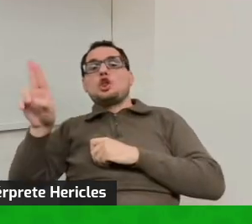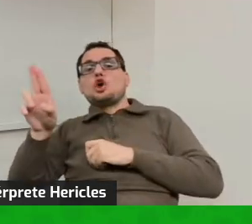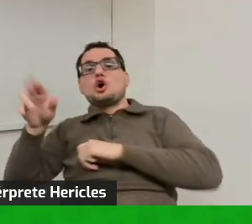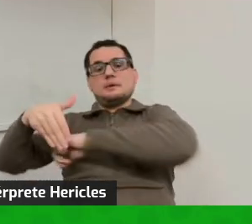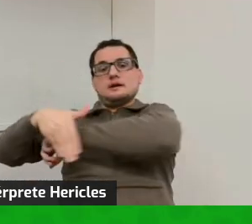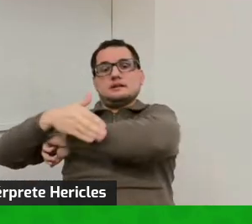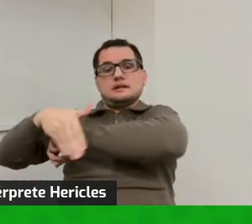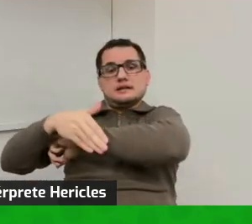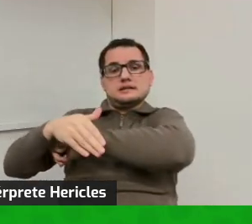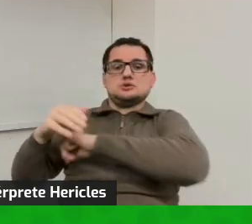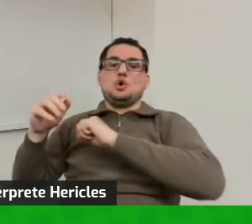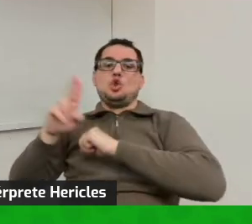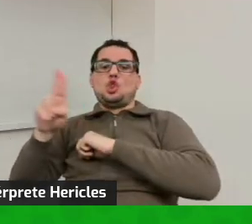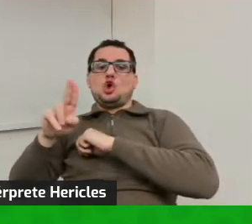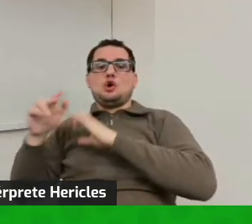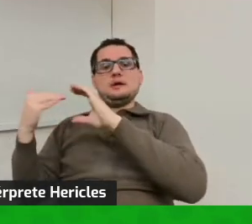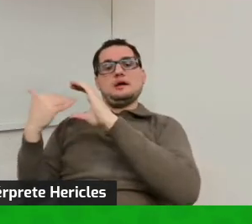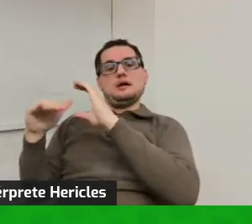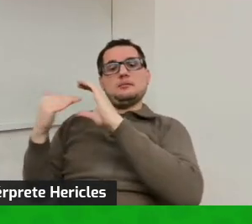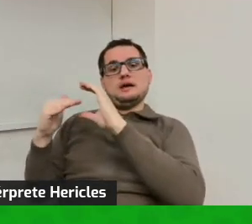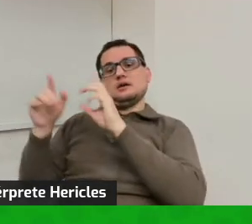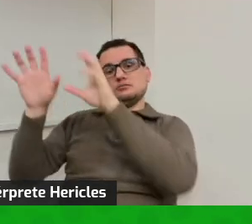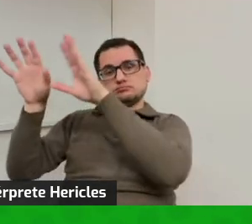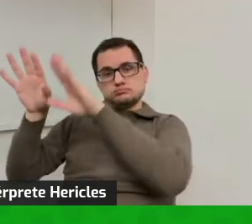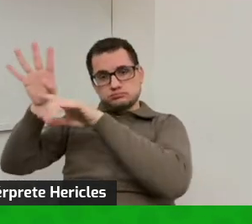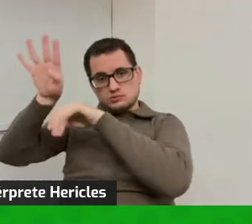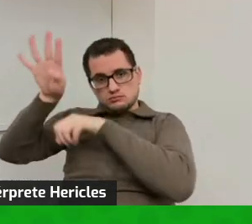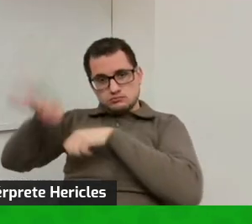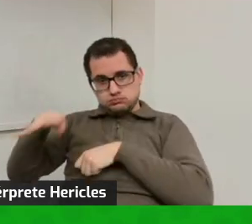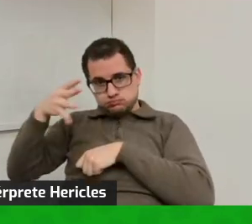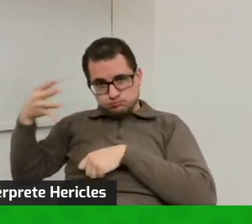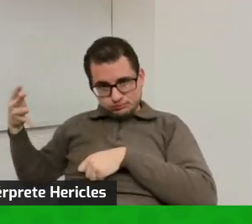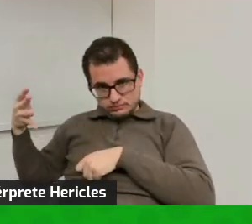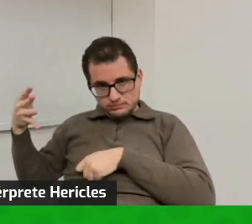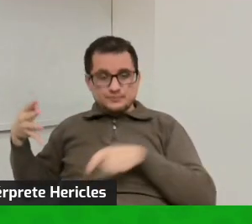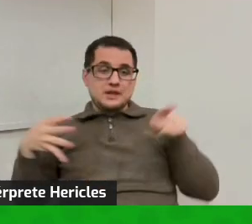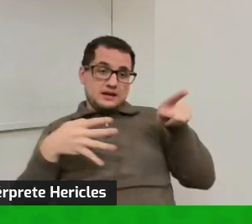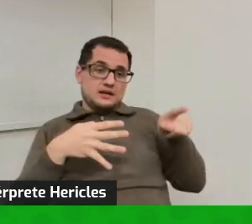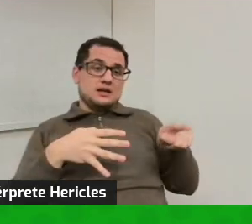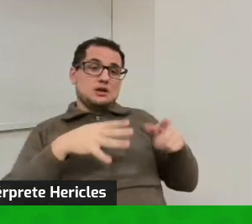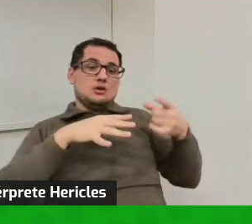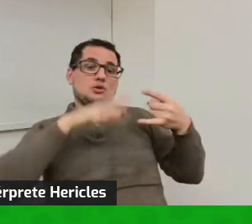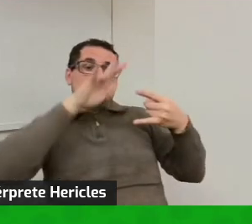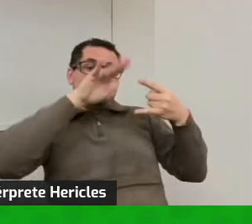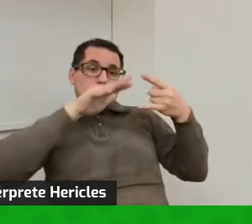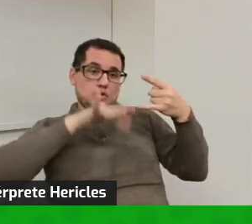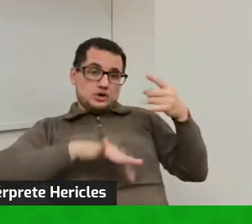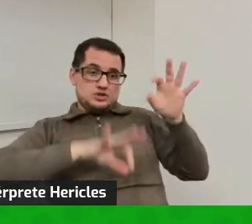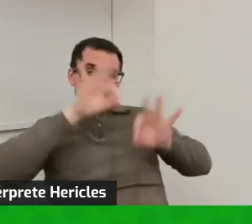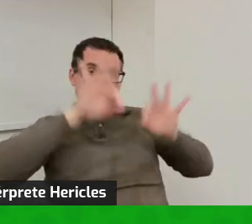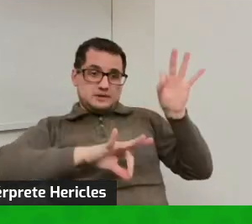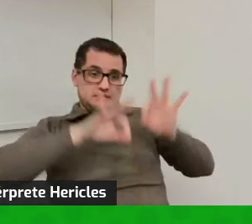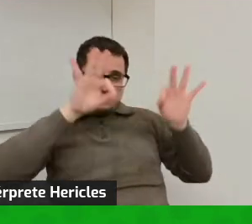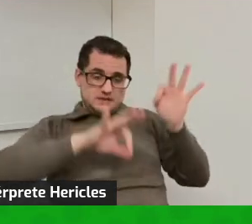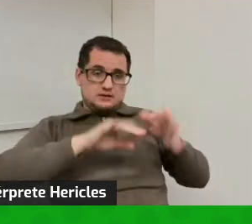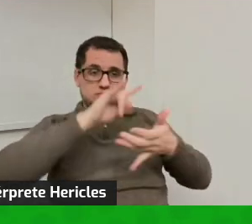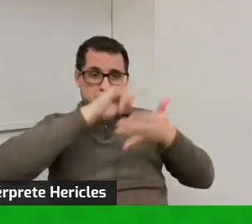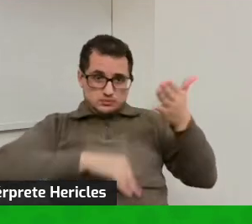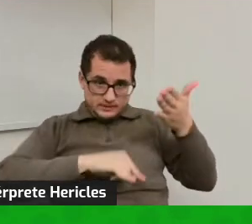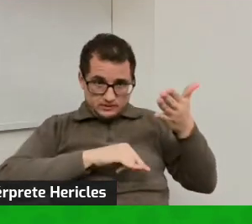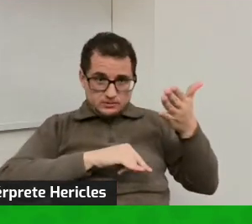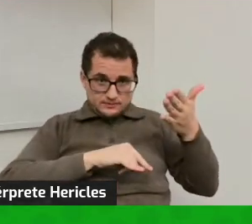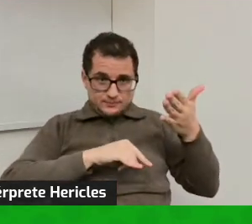carta, convite, comunicado, etiqueta de endereço para envelope, crachá, certificado de curso, e-mail em